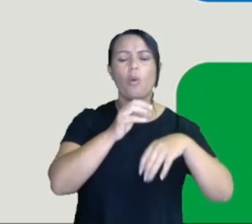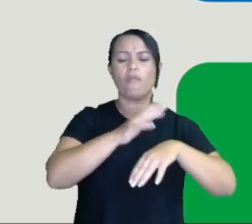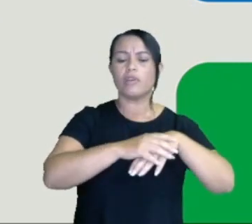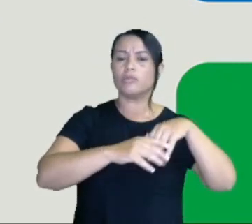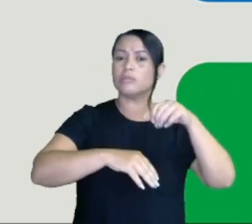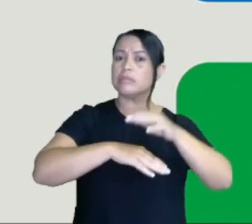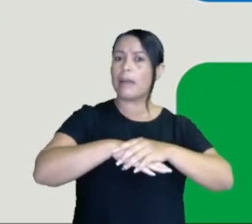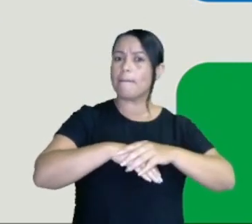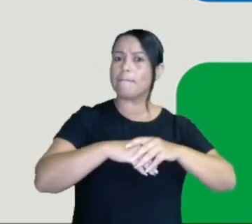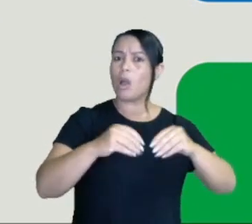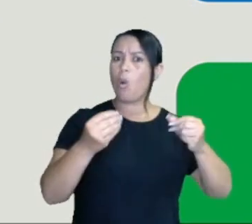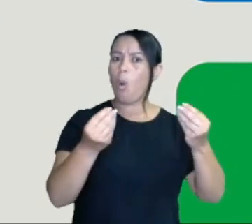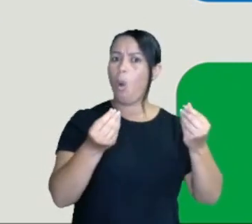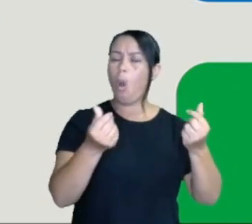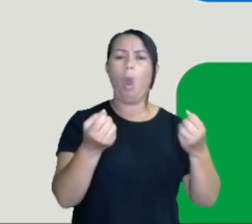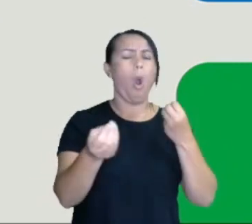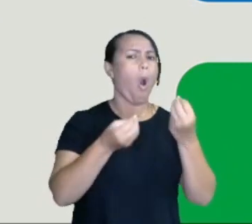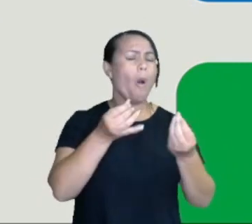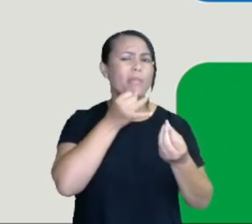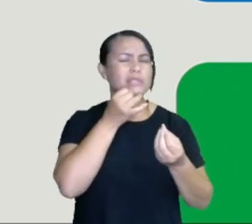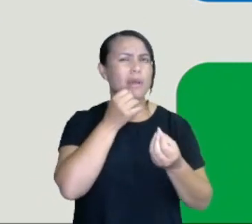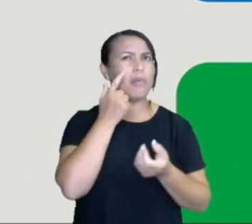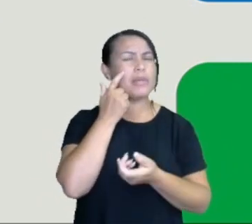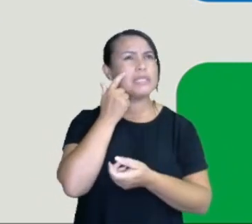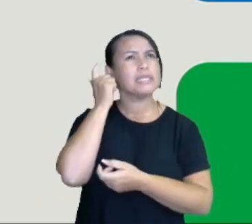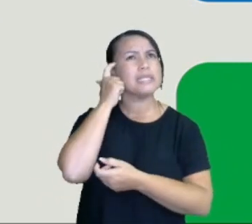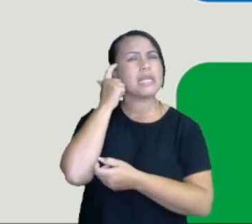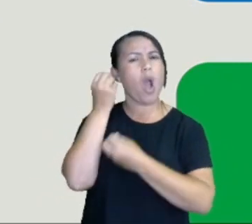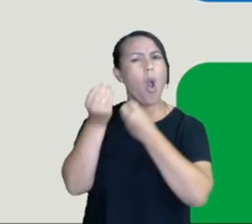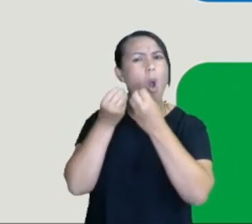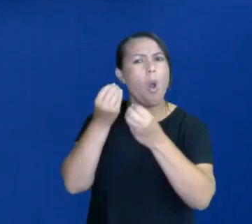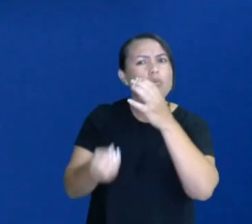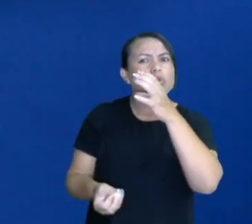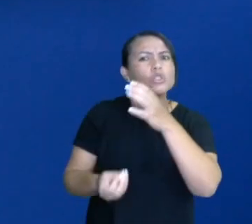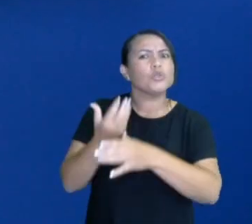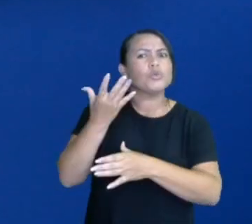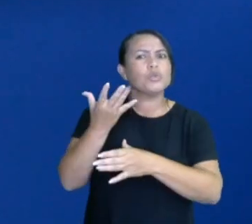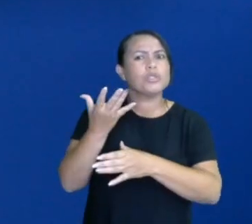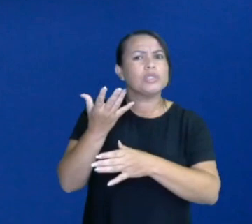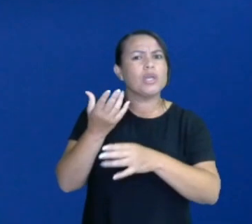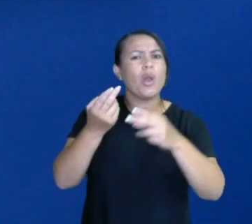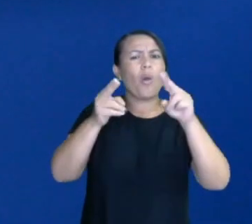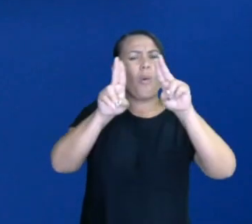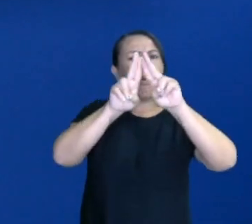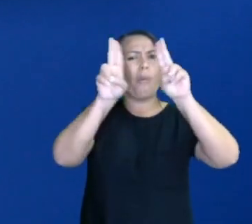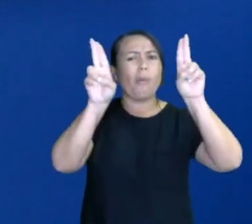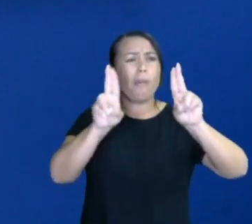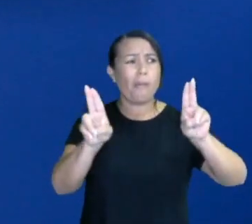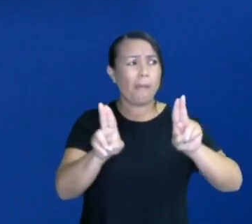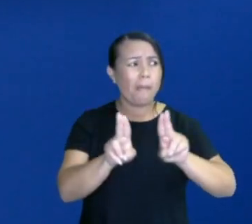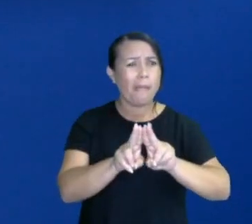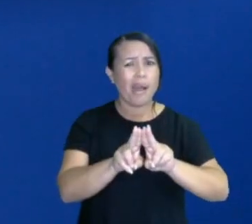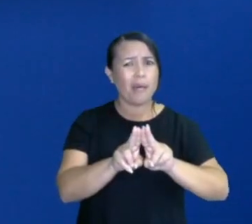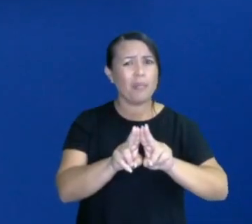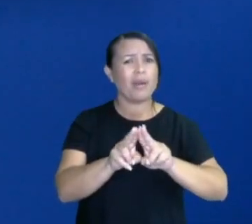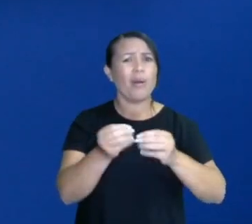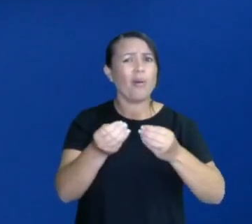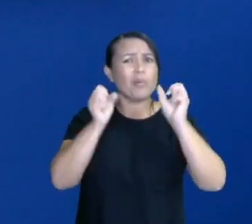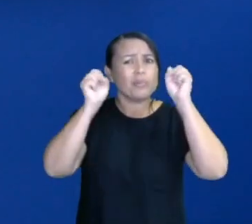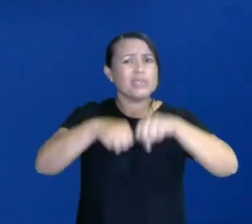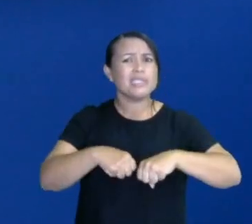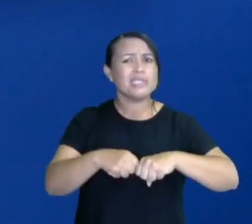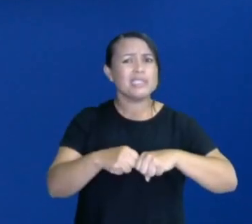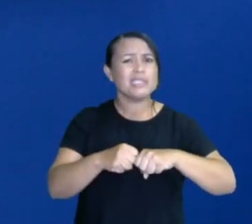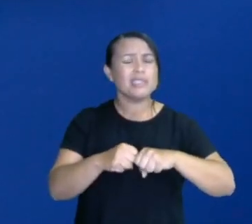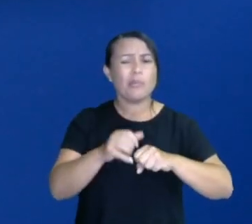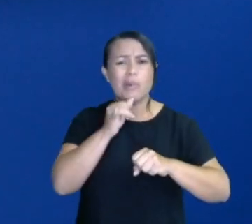mão. E aí, que dificuldade, né? A gente analisar assim, como é possível desenvolver essa